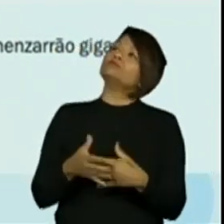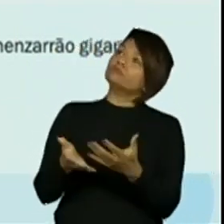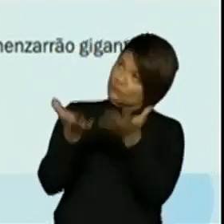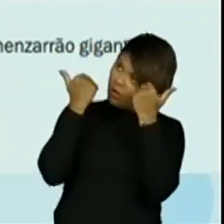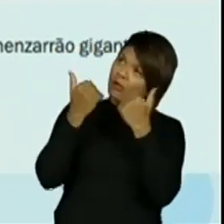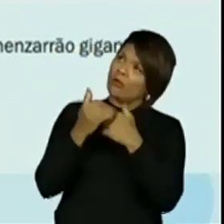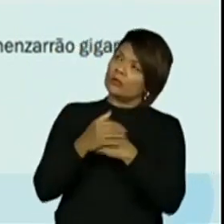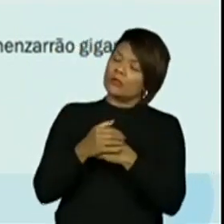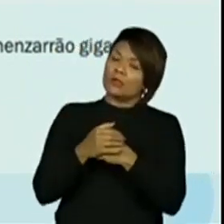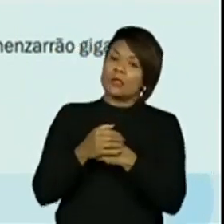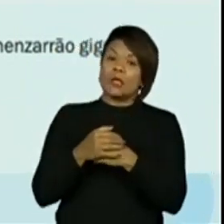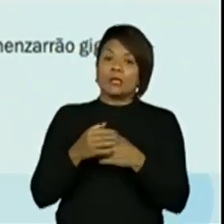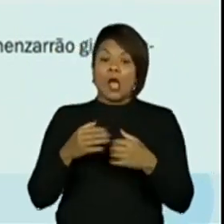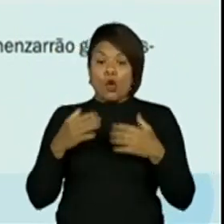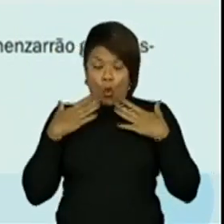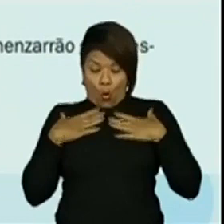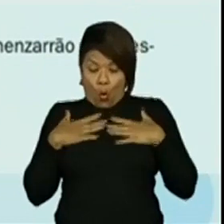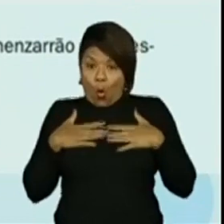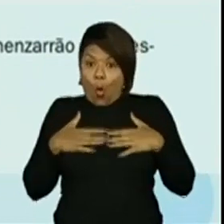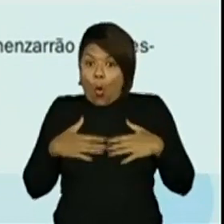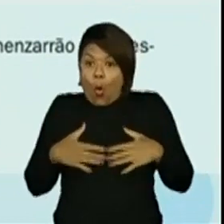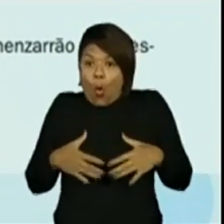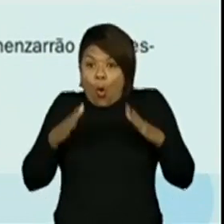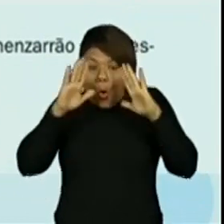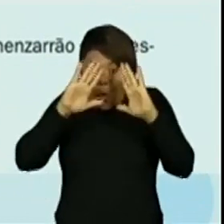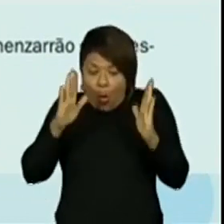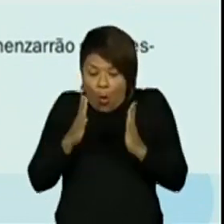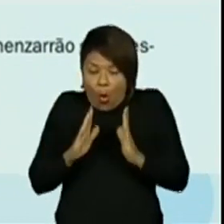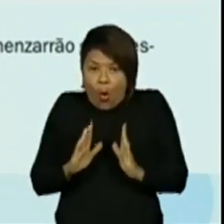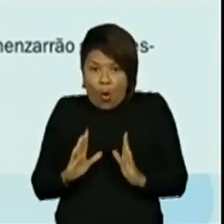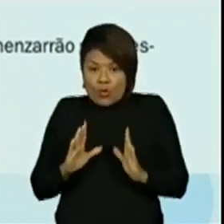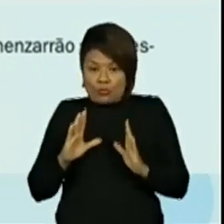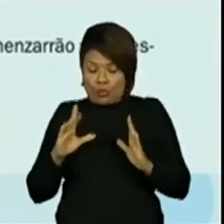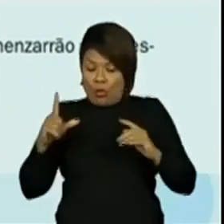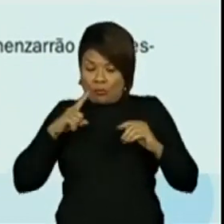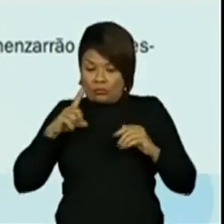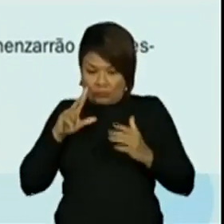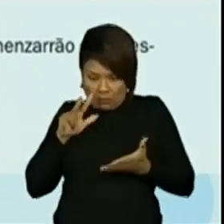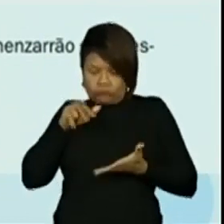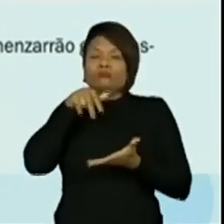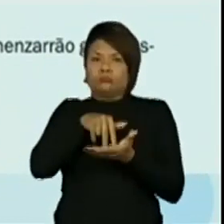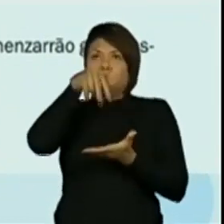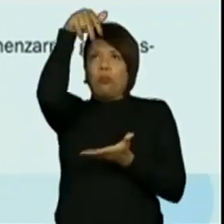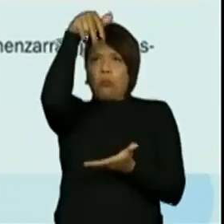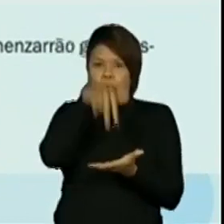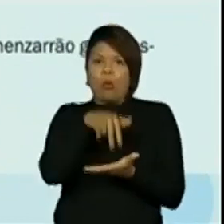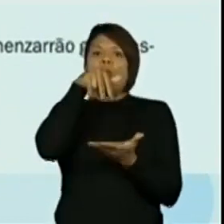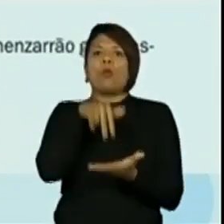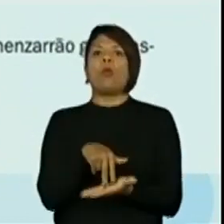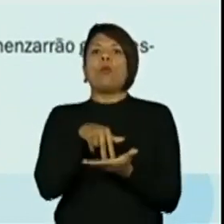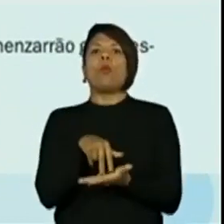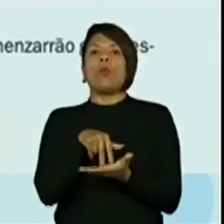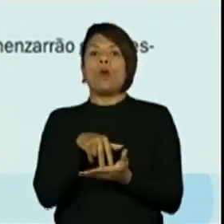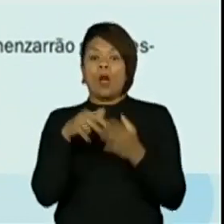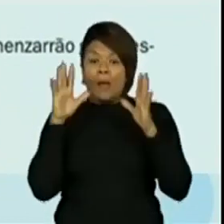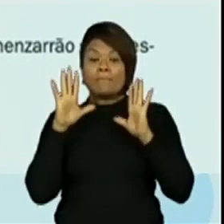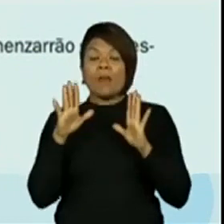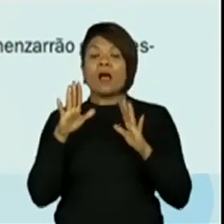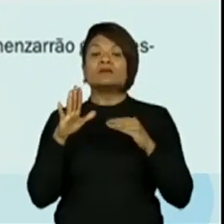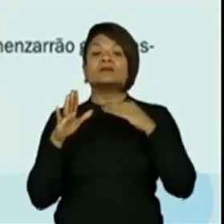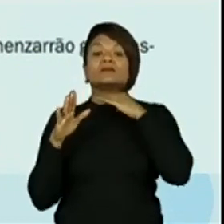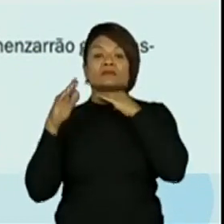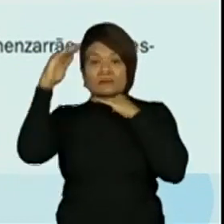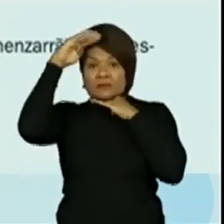Jogue! E caiu um corpo que se colou nas pernas e nos braços, ficando em pé, um homem sem cabeça.